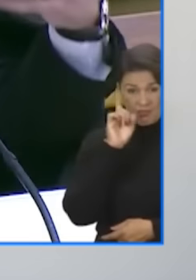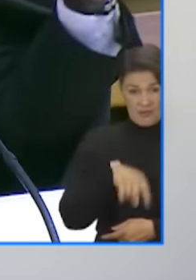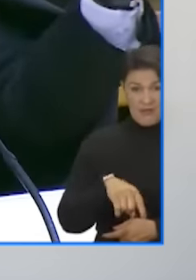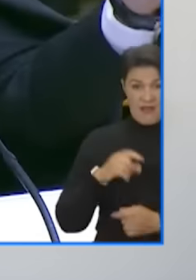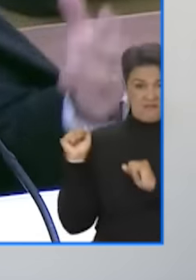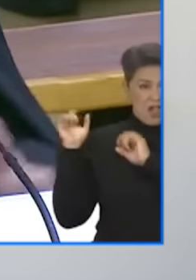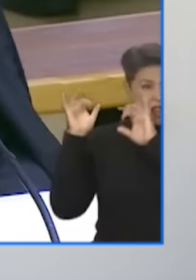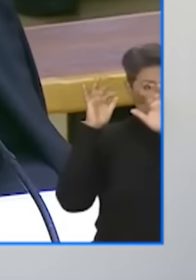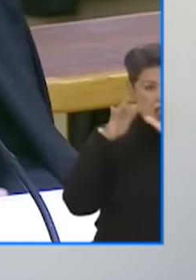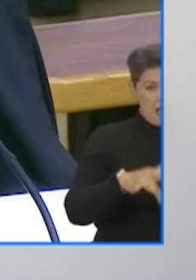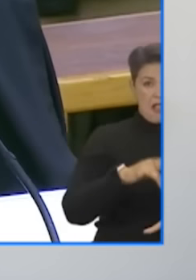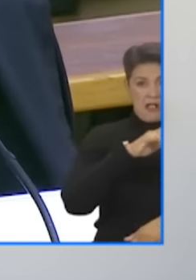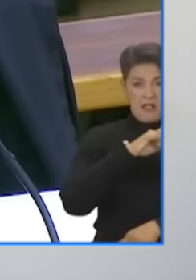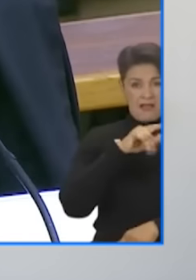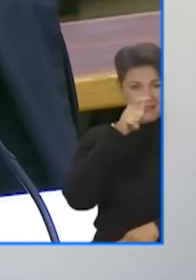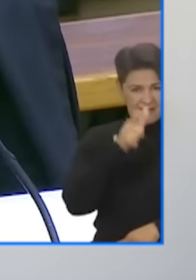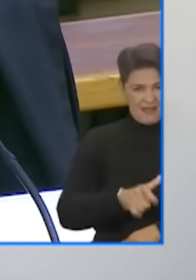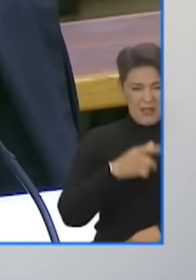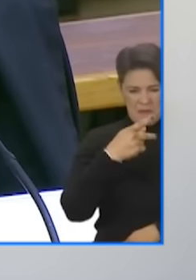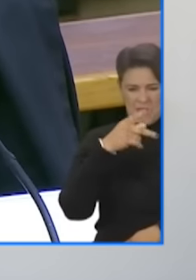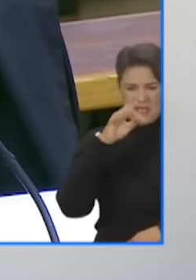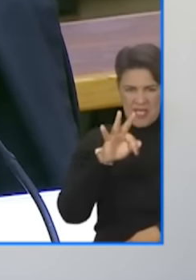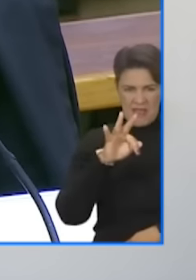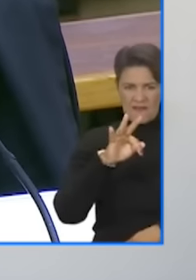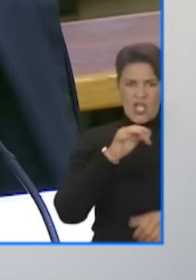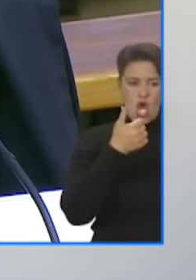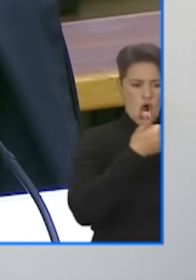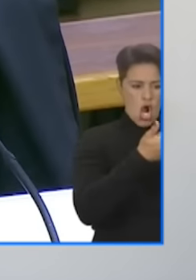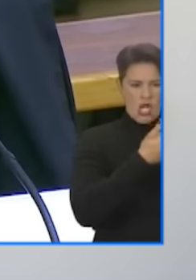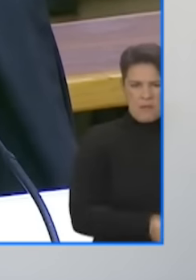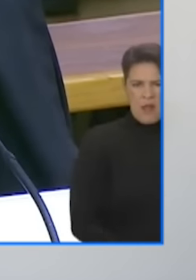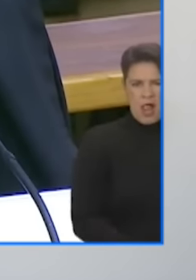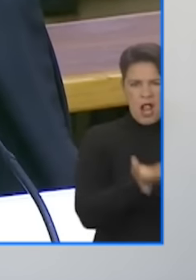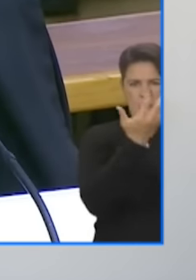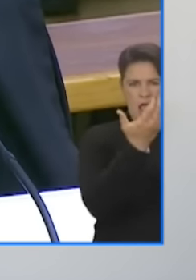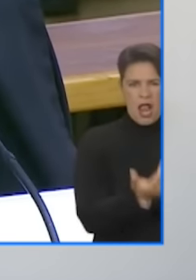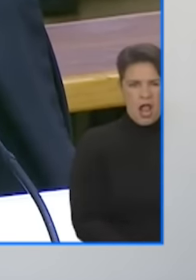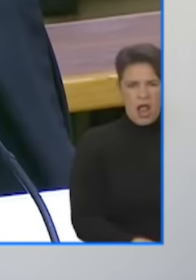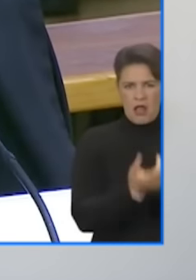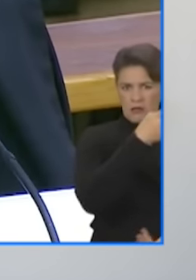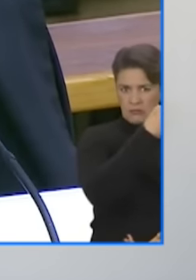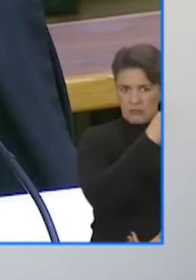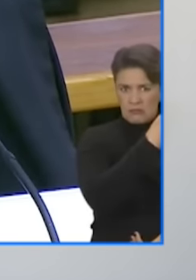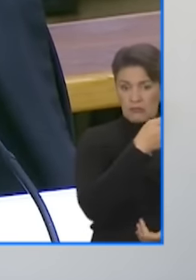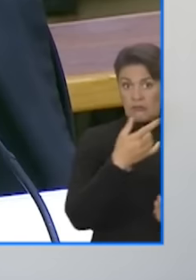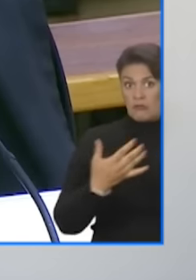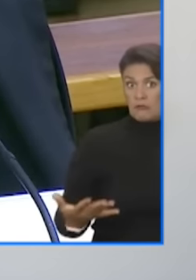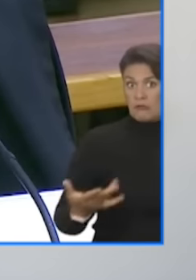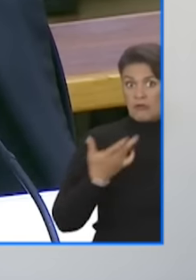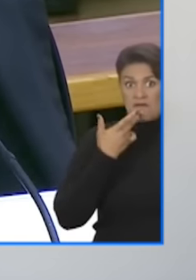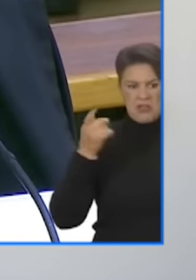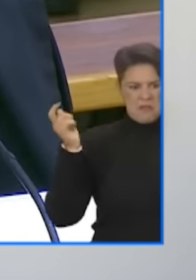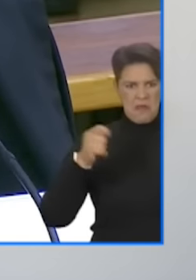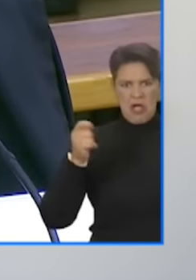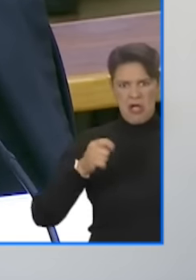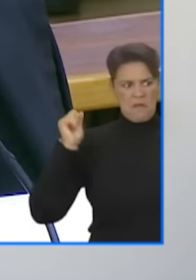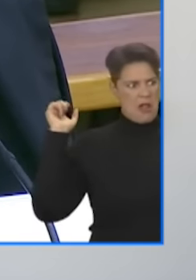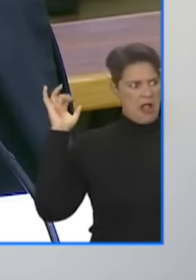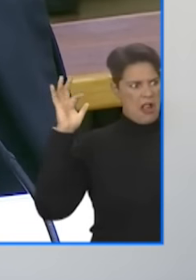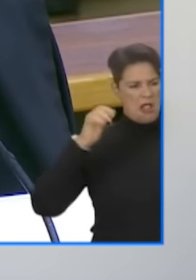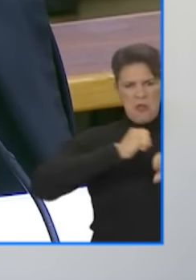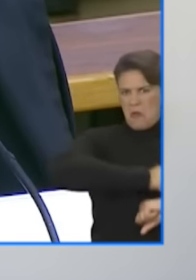gestão Jair Bolsonaro na presidência da República, porque ele passou então a comandar também o Tribunal Superior Eleitoral.